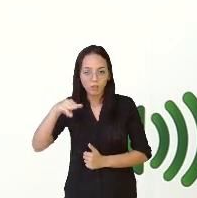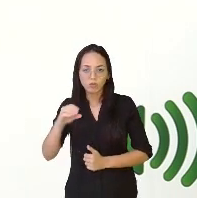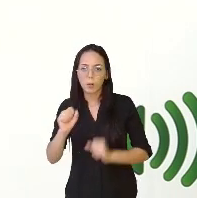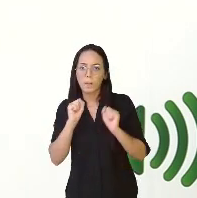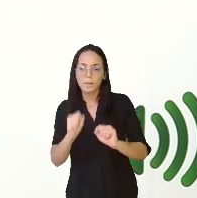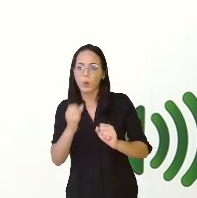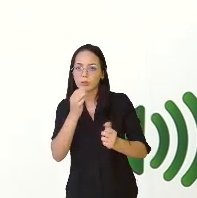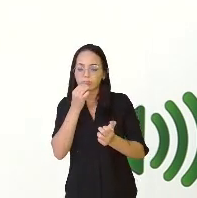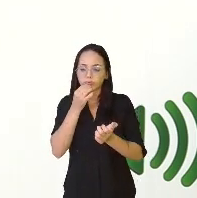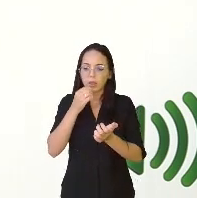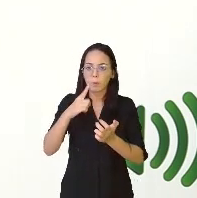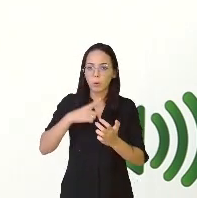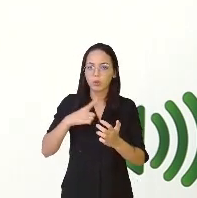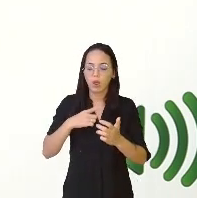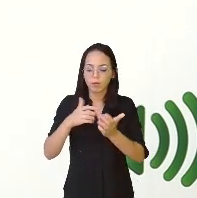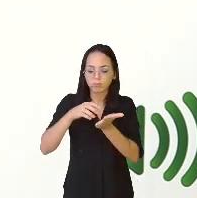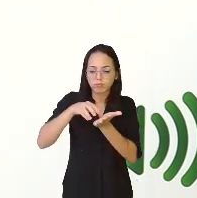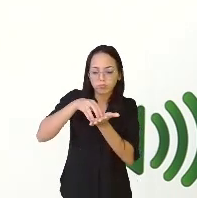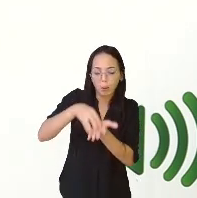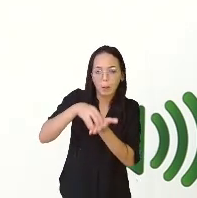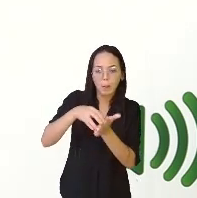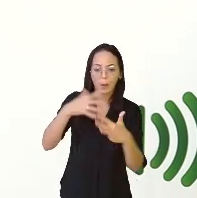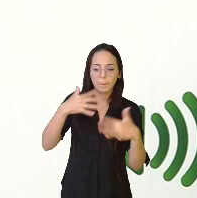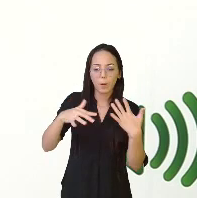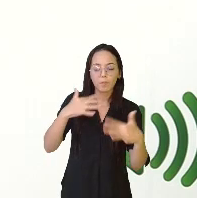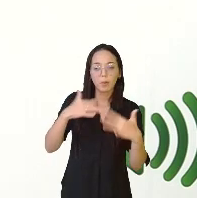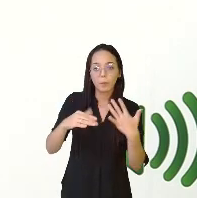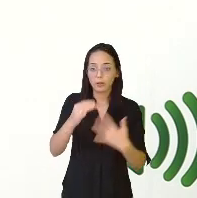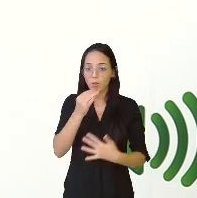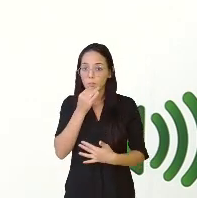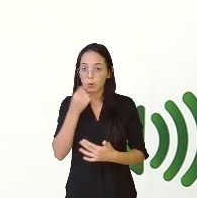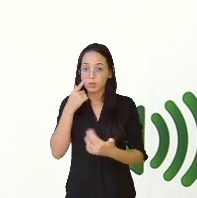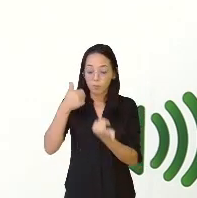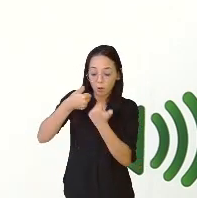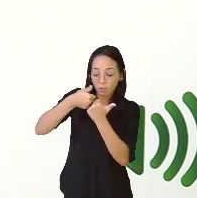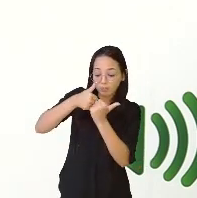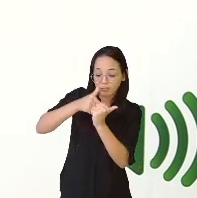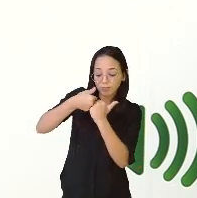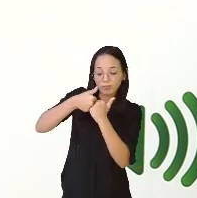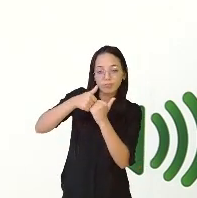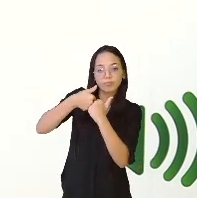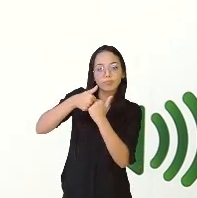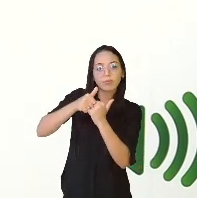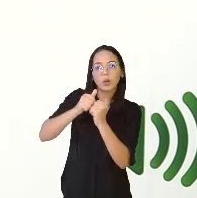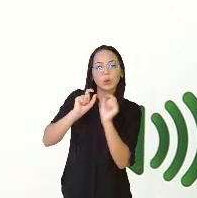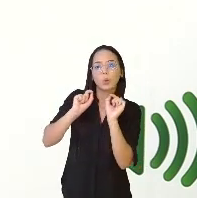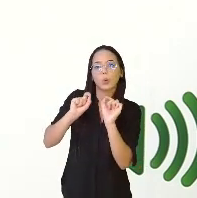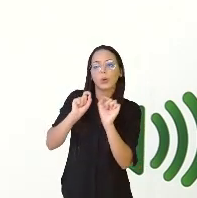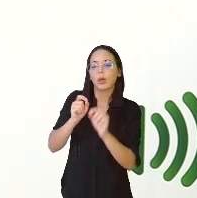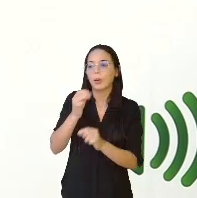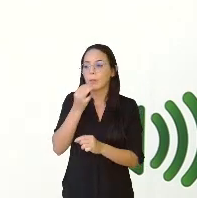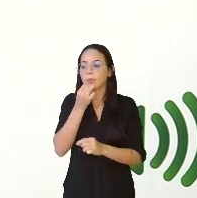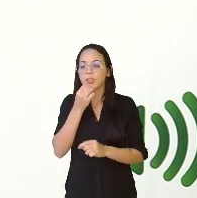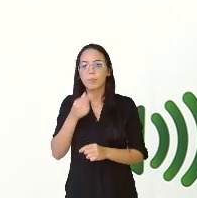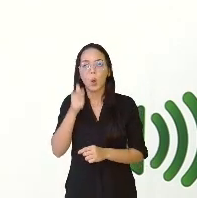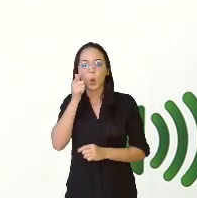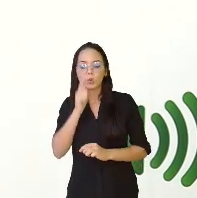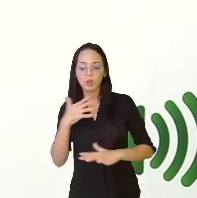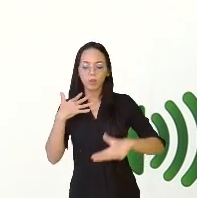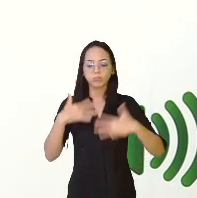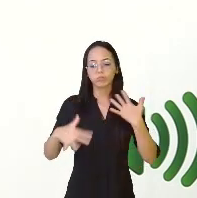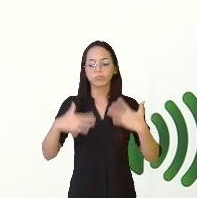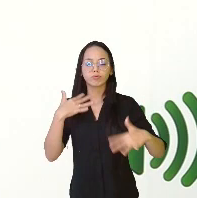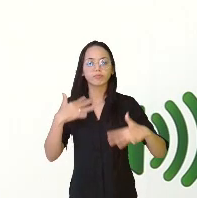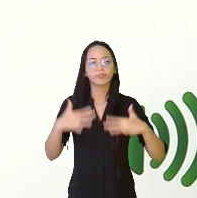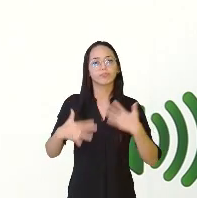e imóveis. Quando eu falo das cartilagens móveis, são aquelas que fazem a gente se locomover